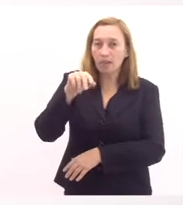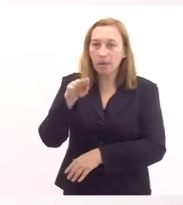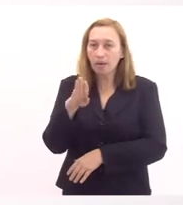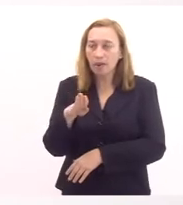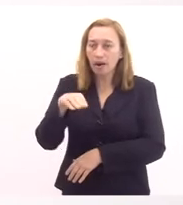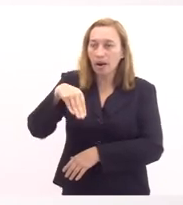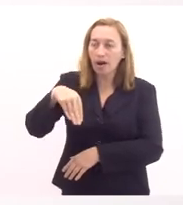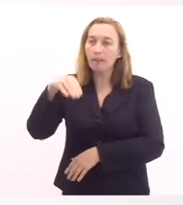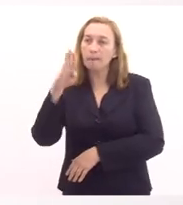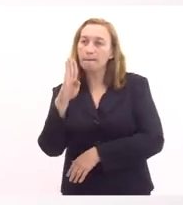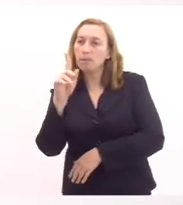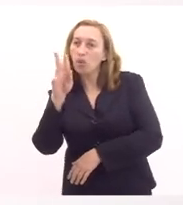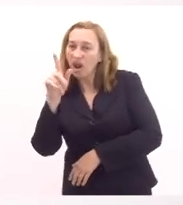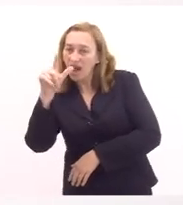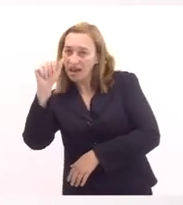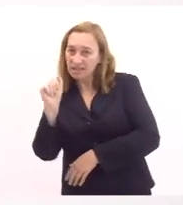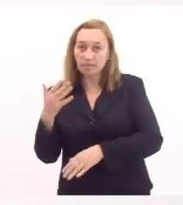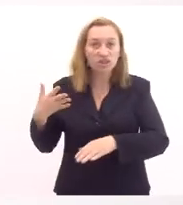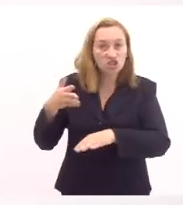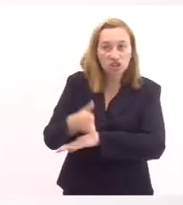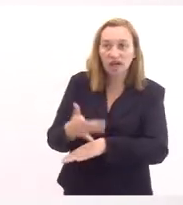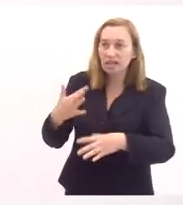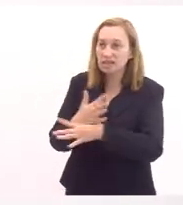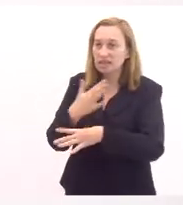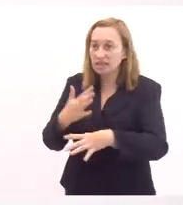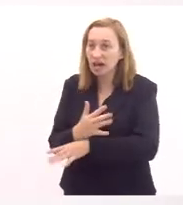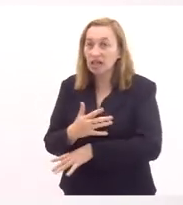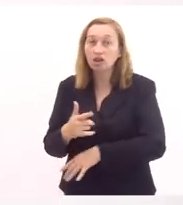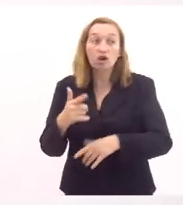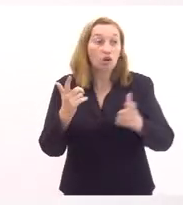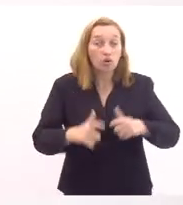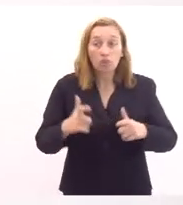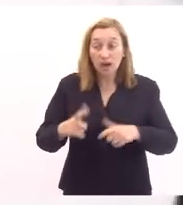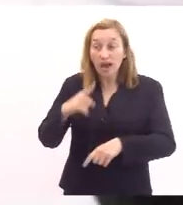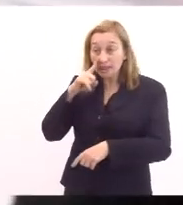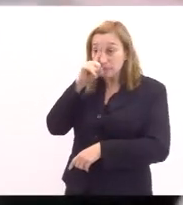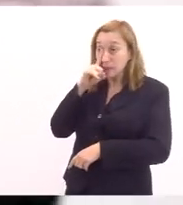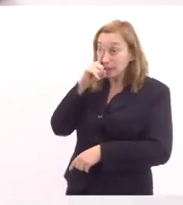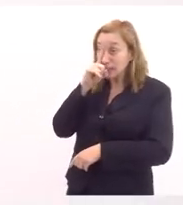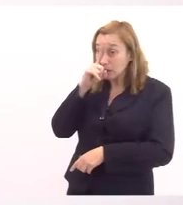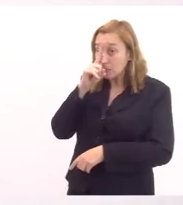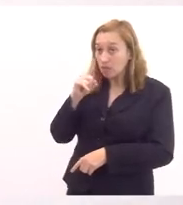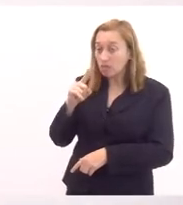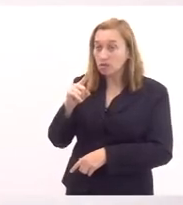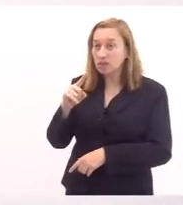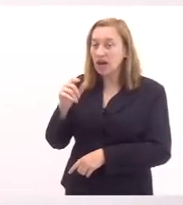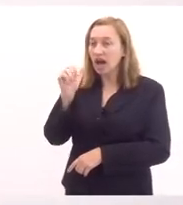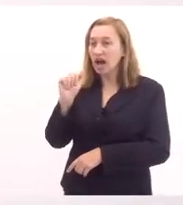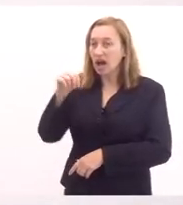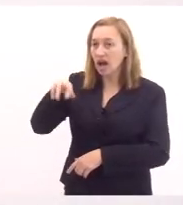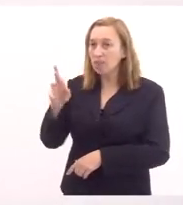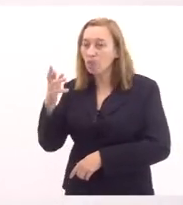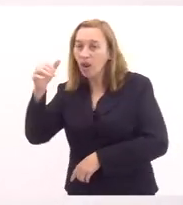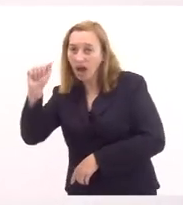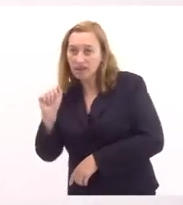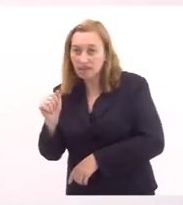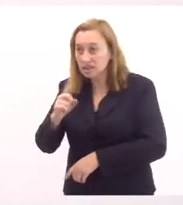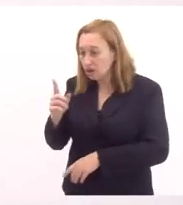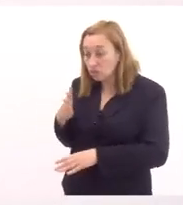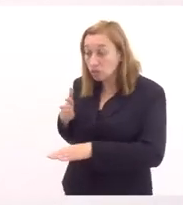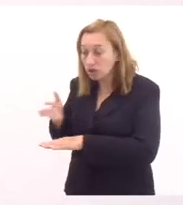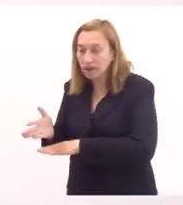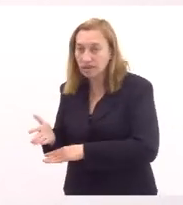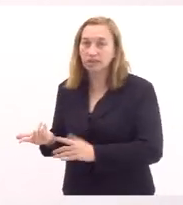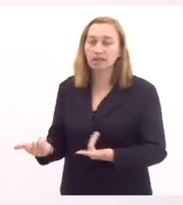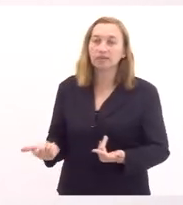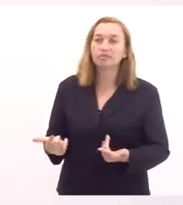as pessoas que moram em áreas de risco onde ambulância Não sobe onde é todo uma questão para se chegar até assistência